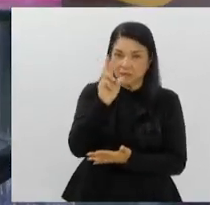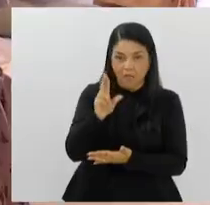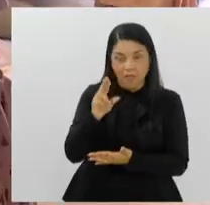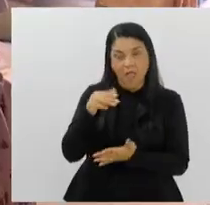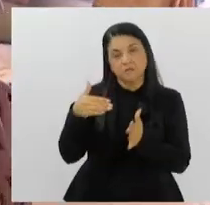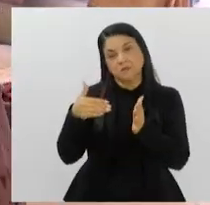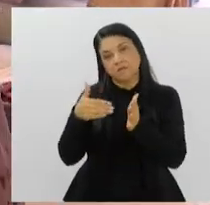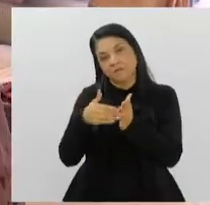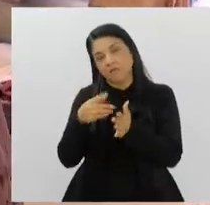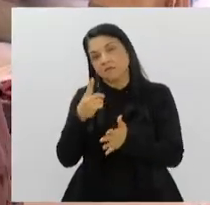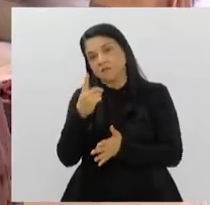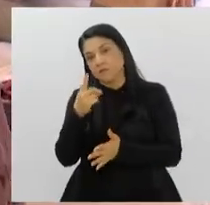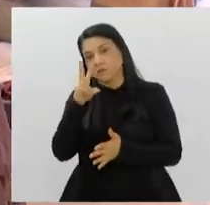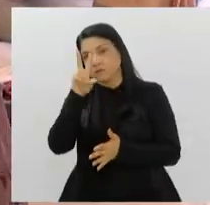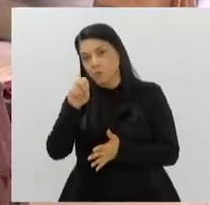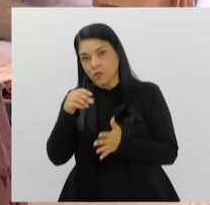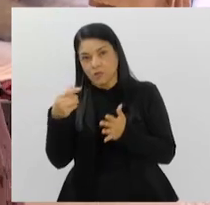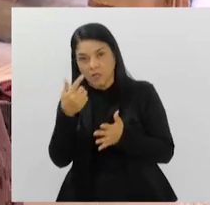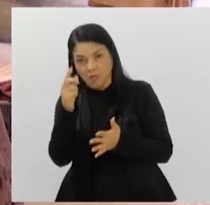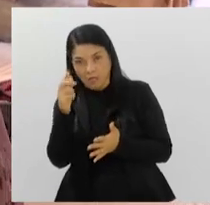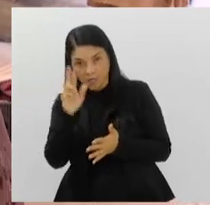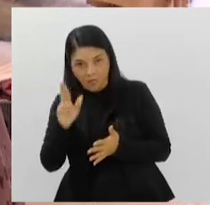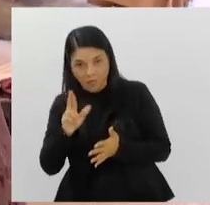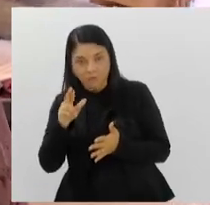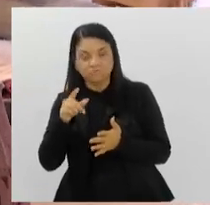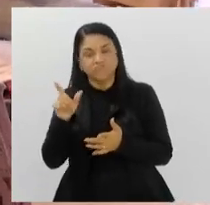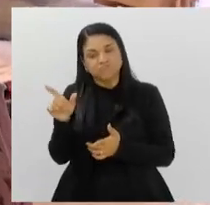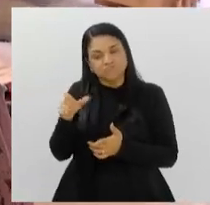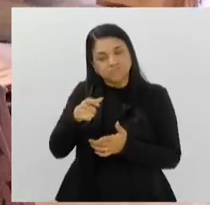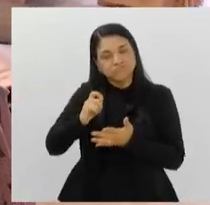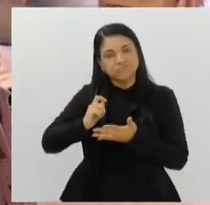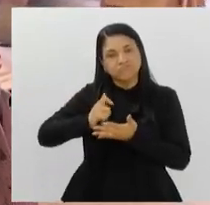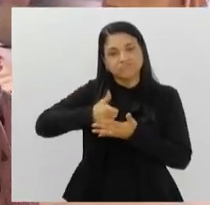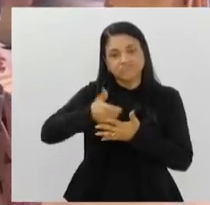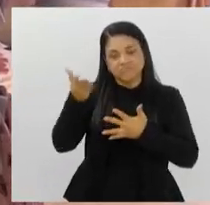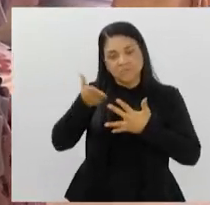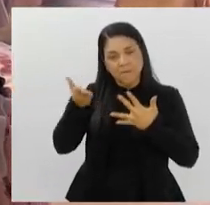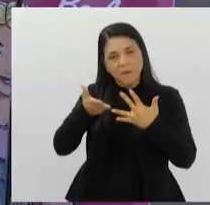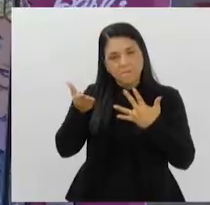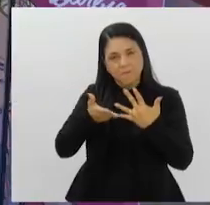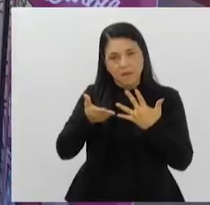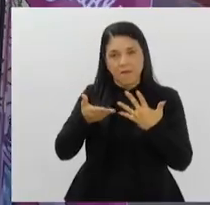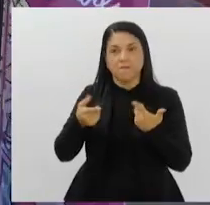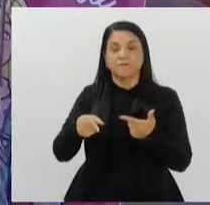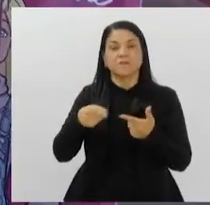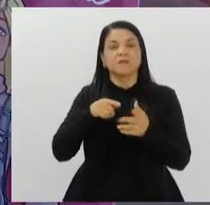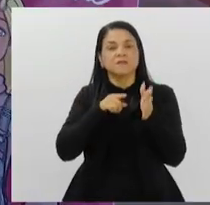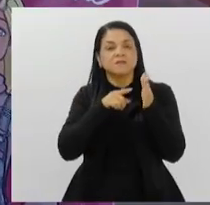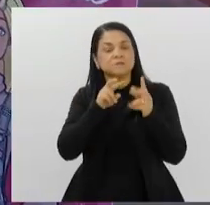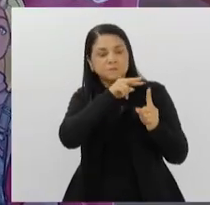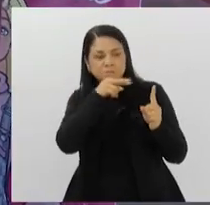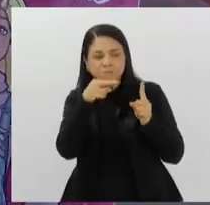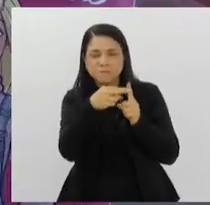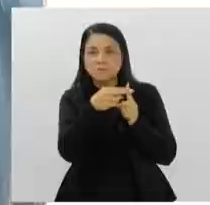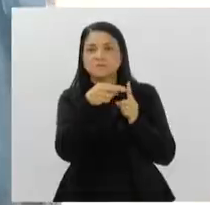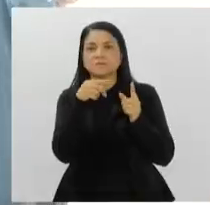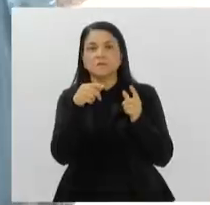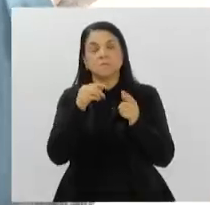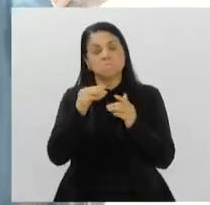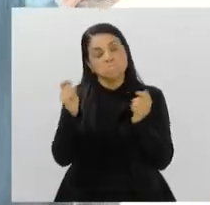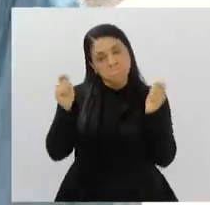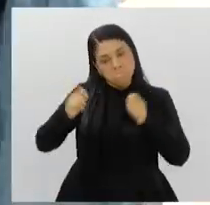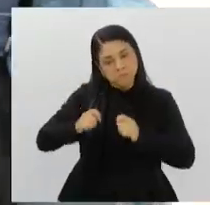150 e que o meio mais comum de pagamento vai ser o cartão de crédito parcelado. As perspectivas poderiam ser